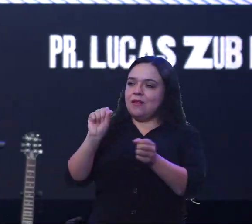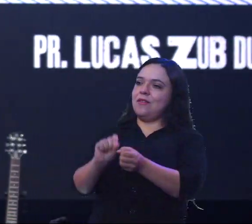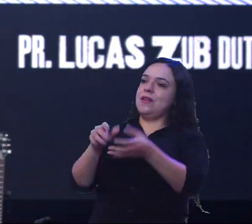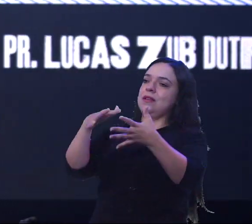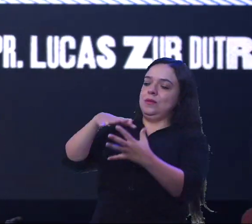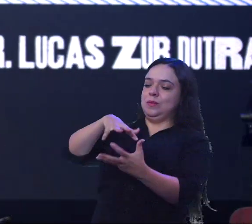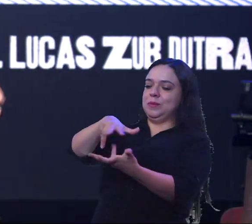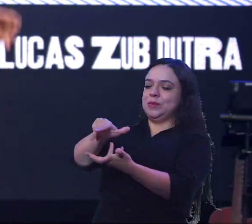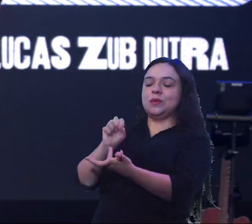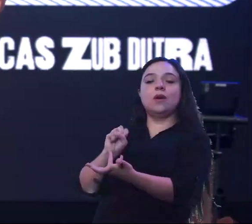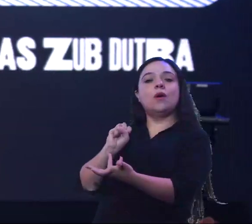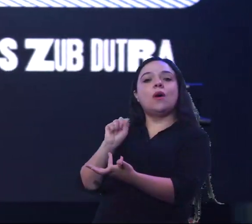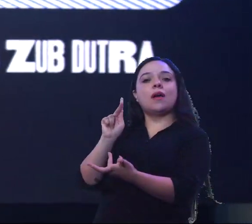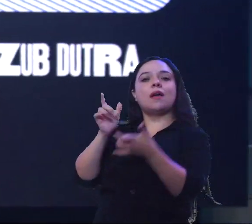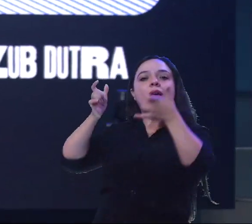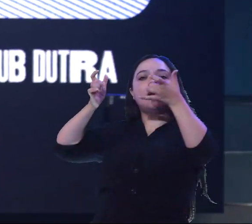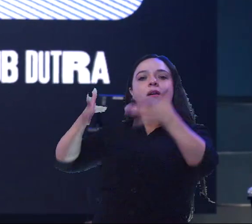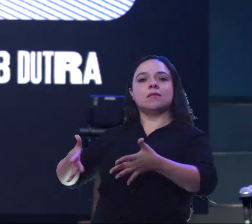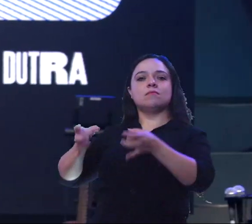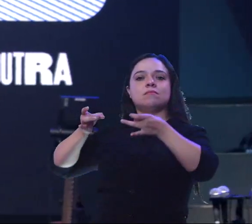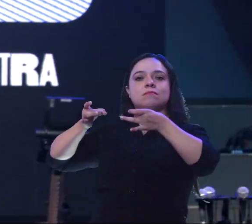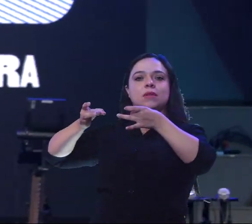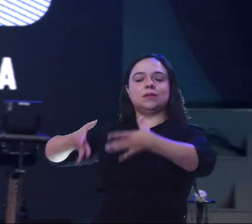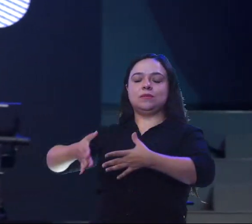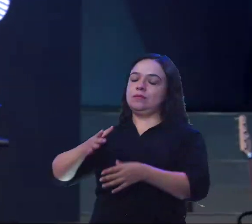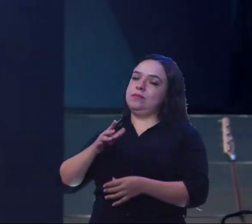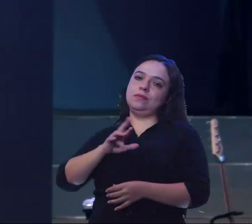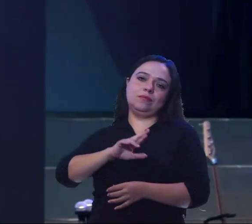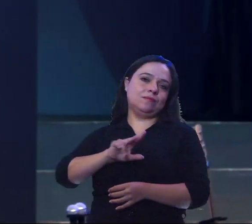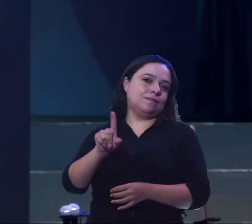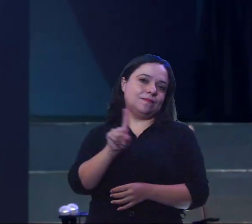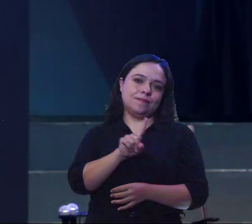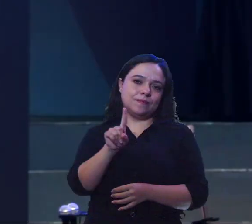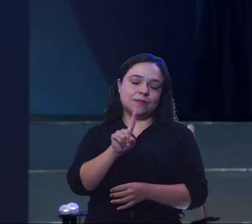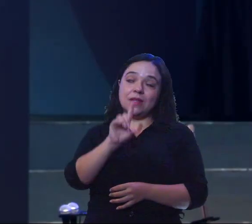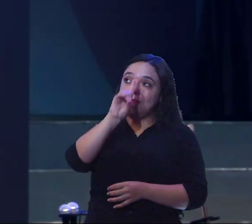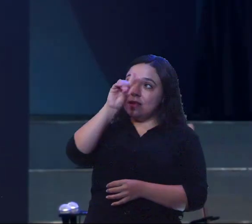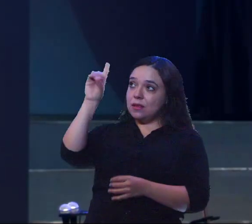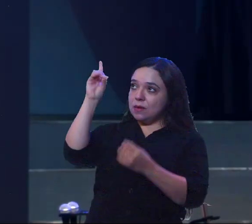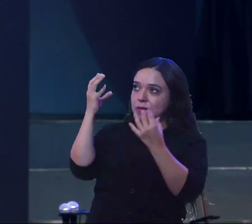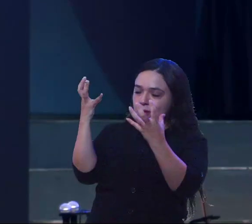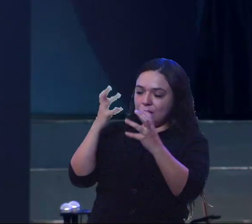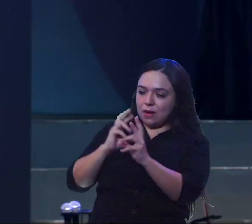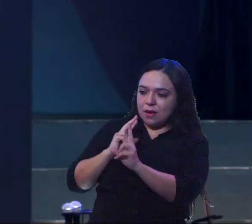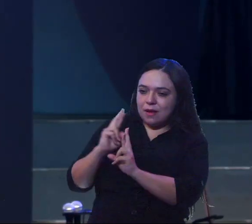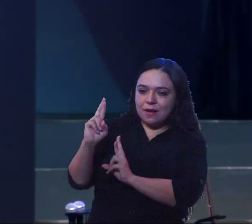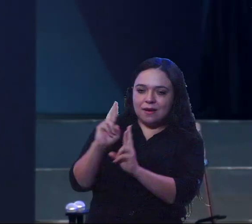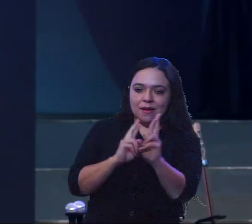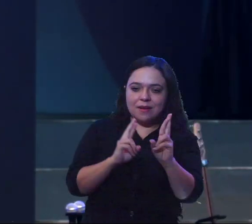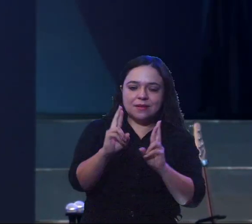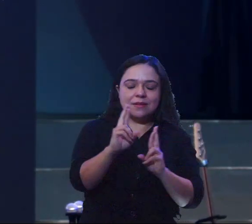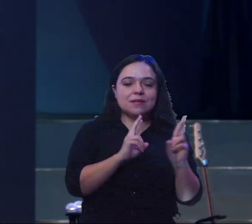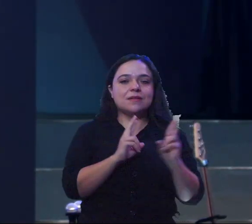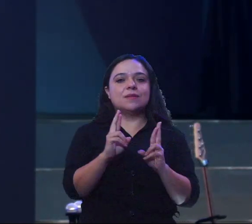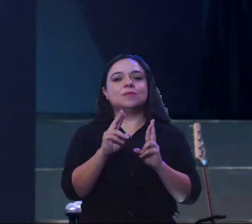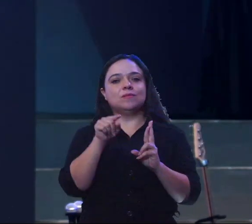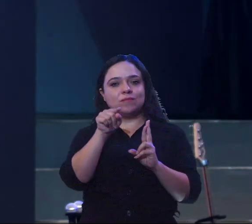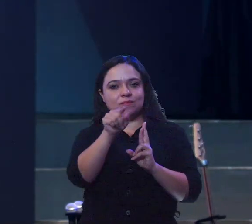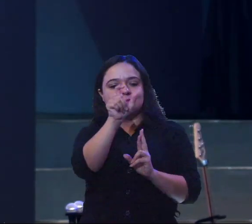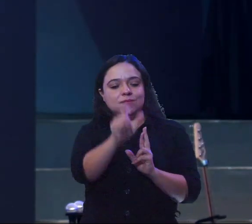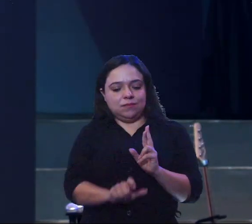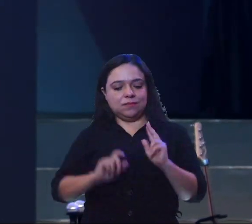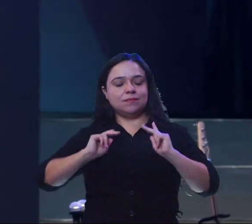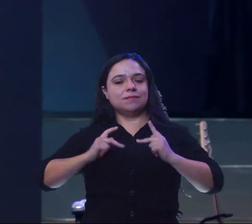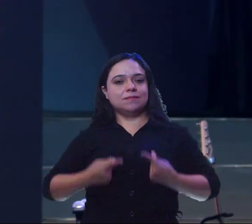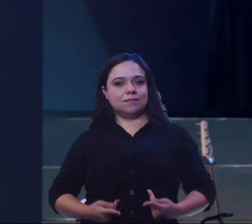bel prazeres. Ele é um Deus vivo, real, que quer um relacionamento com a sua criação. E hoje eu quero mostrar para você na palavra